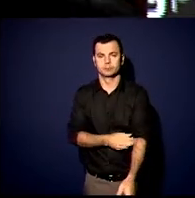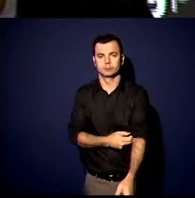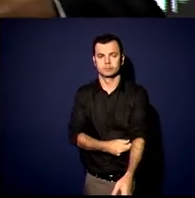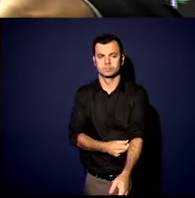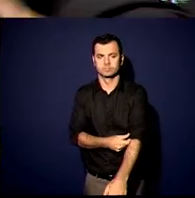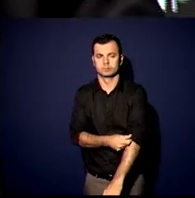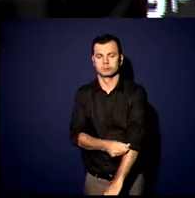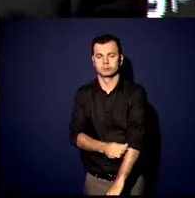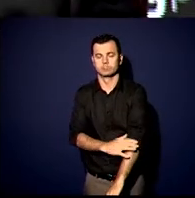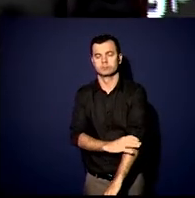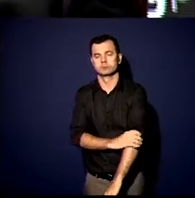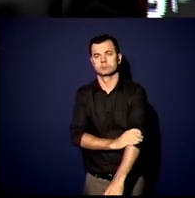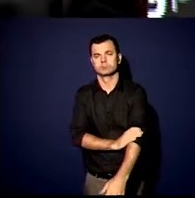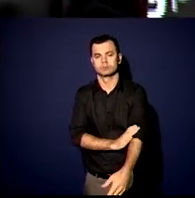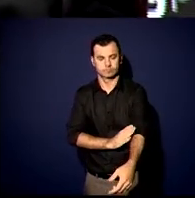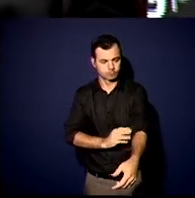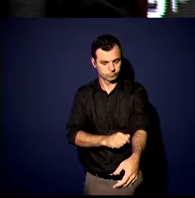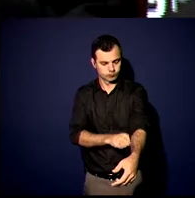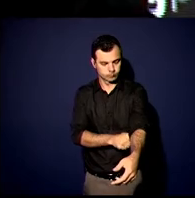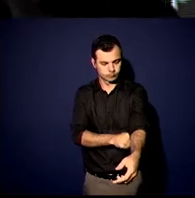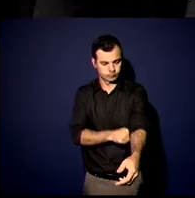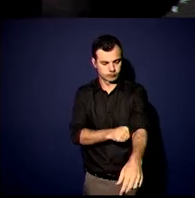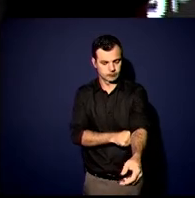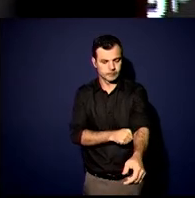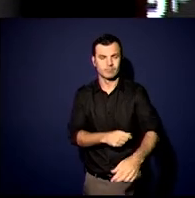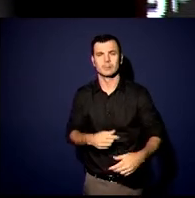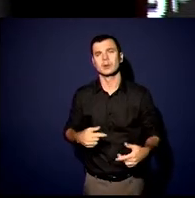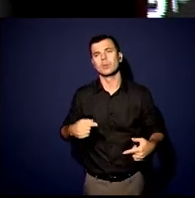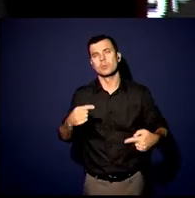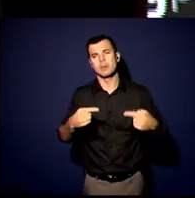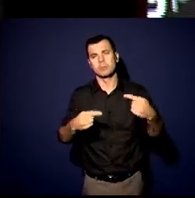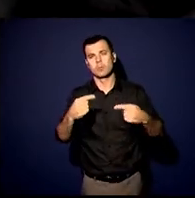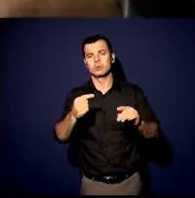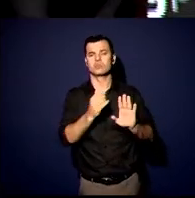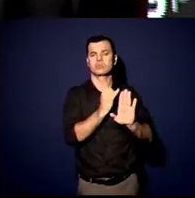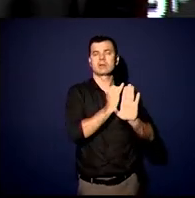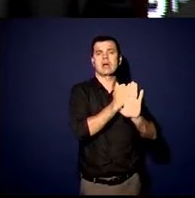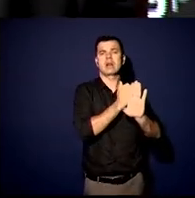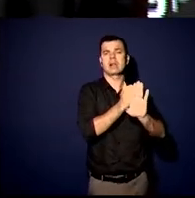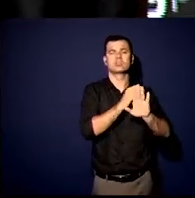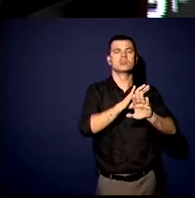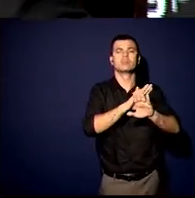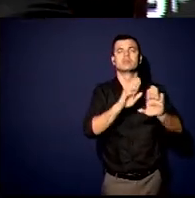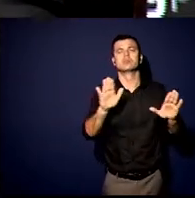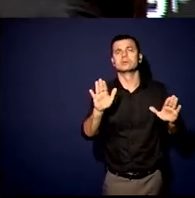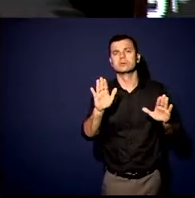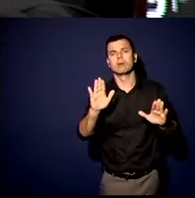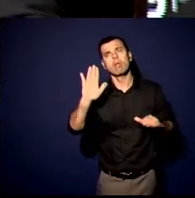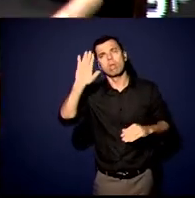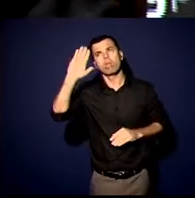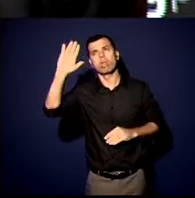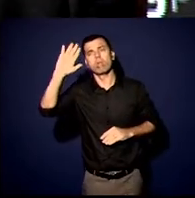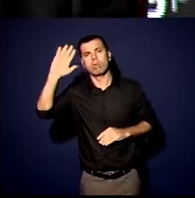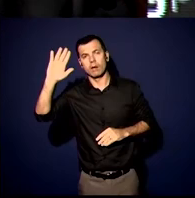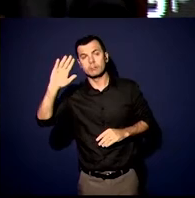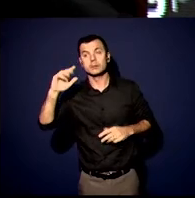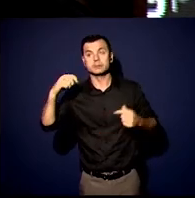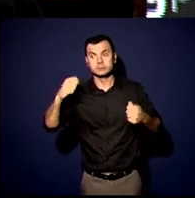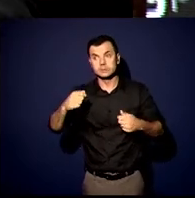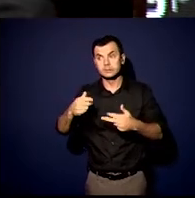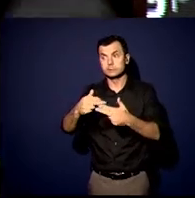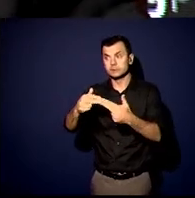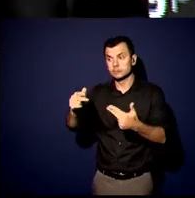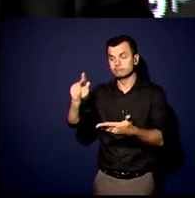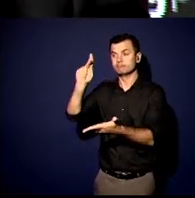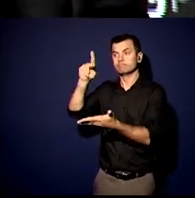dimensão prática ou seja a política que não seja meramente uma narrativa metafísica e sim tem o mínimo de empiria para que